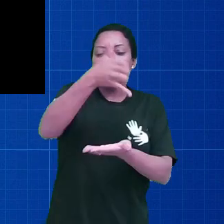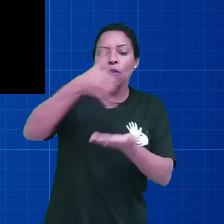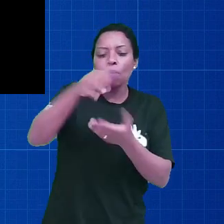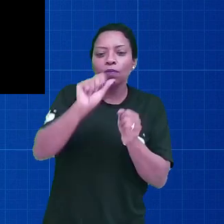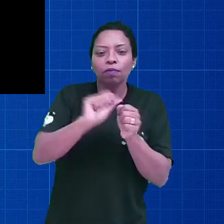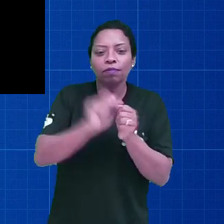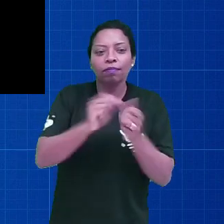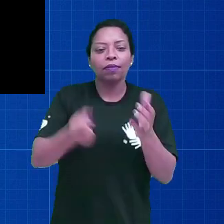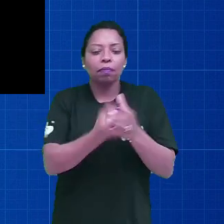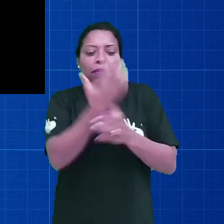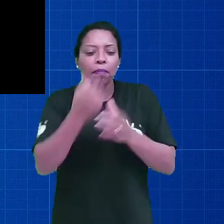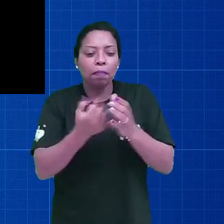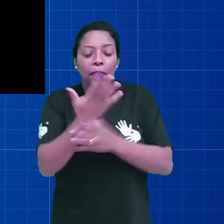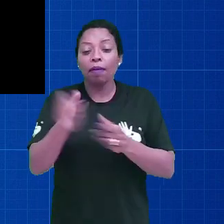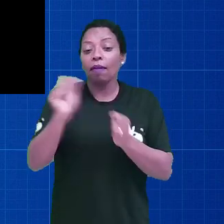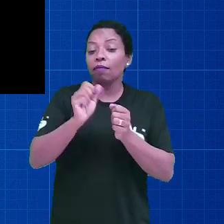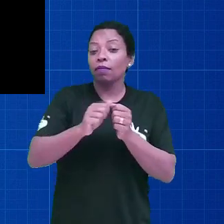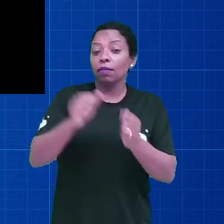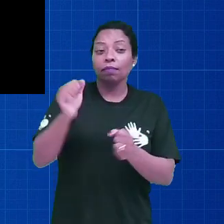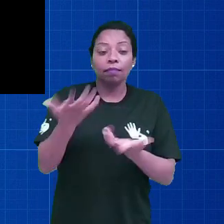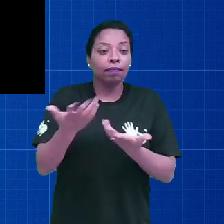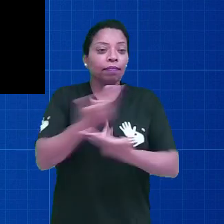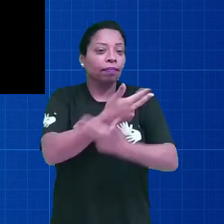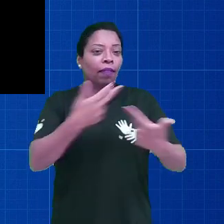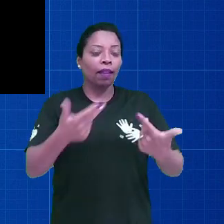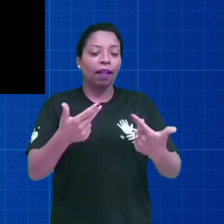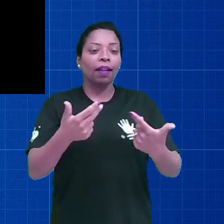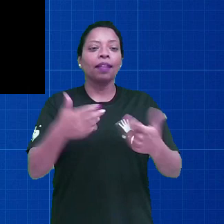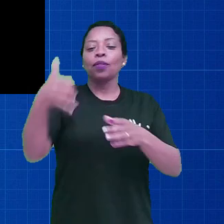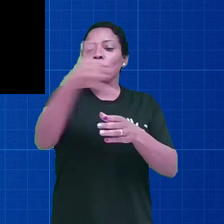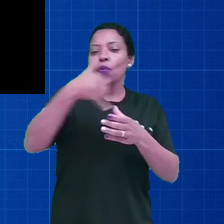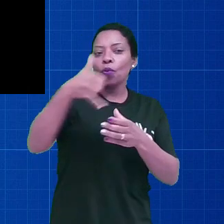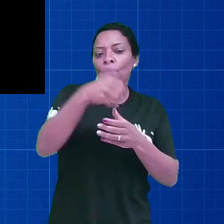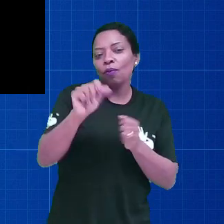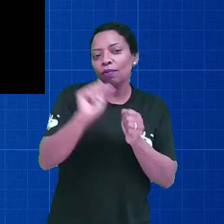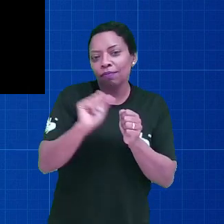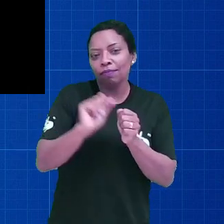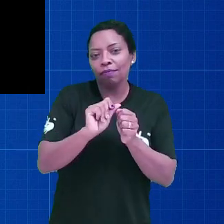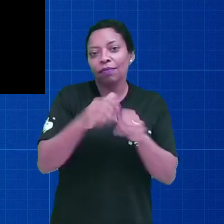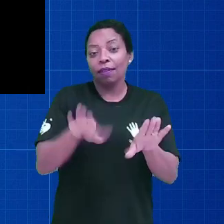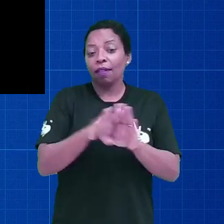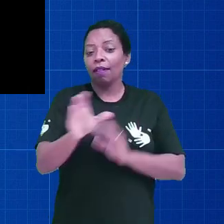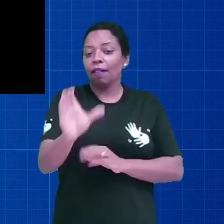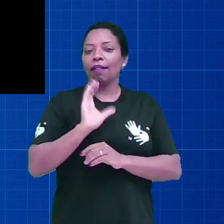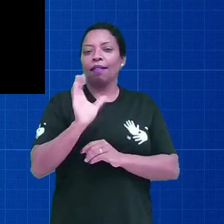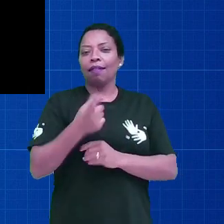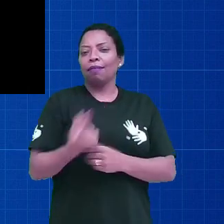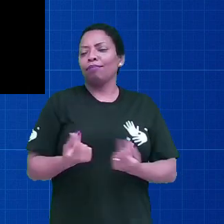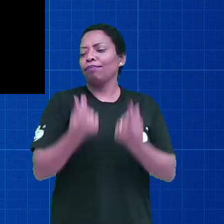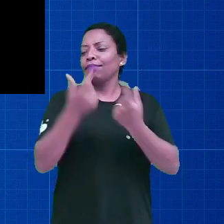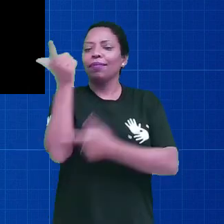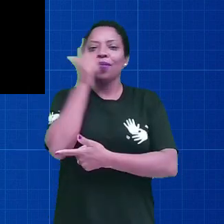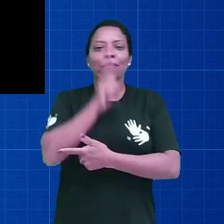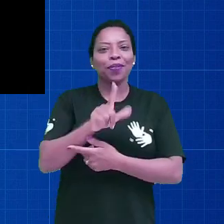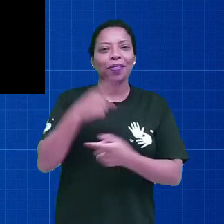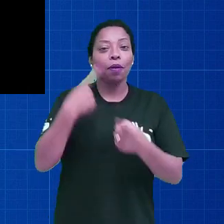azeite, e depois, quando teve essa grande produção, ele alugou com um adicional e ganhou muito dinheiro na época.